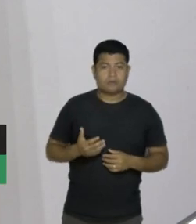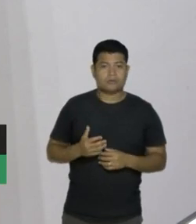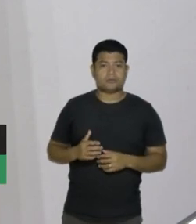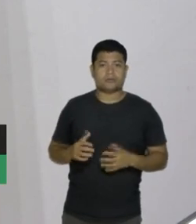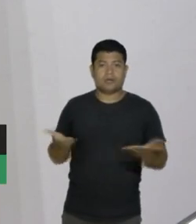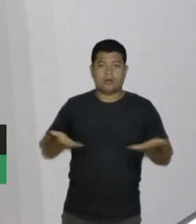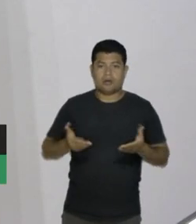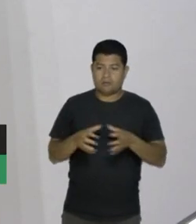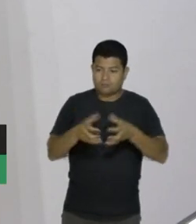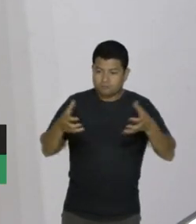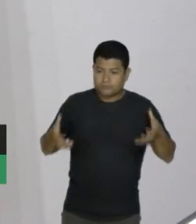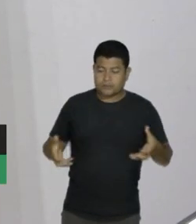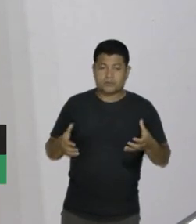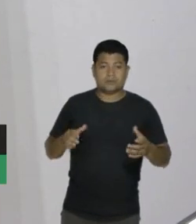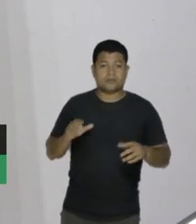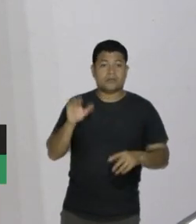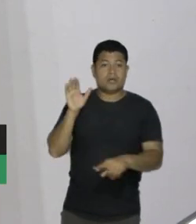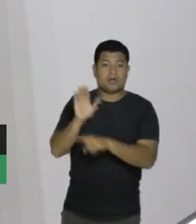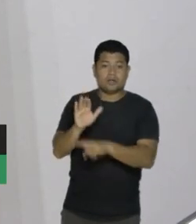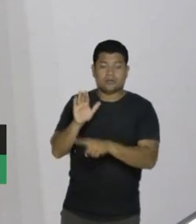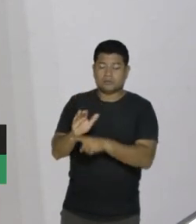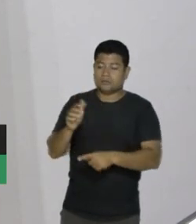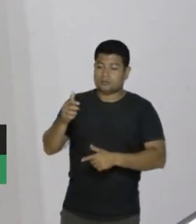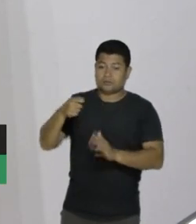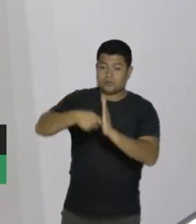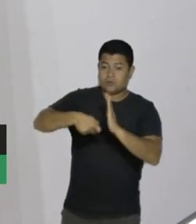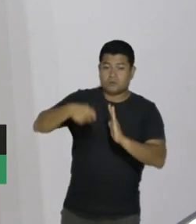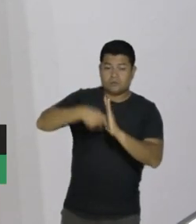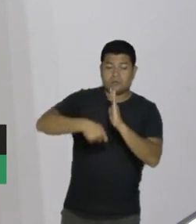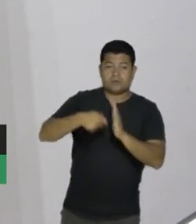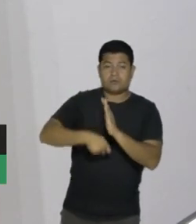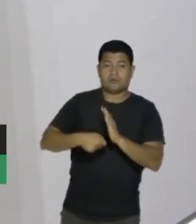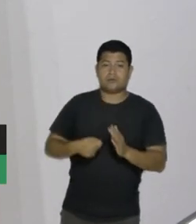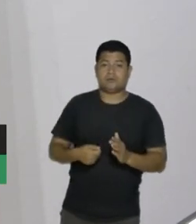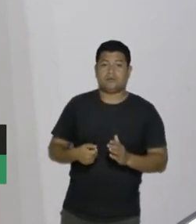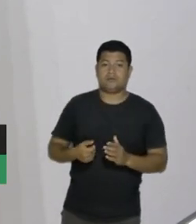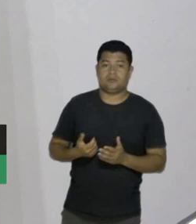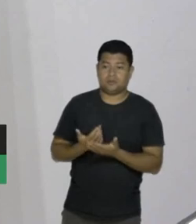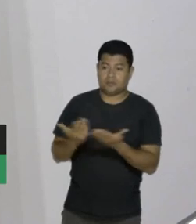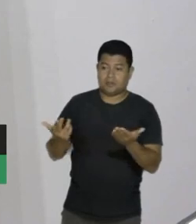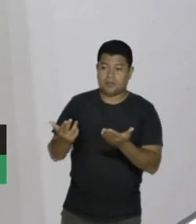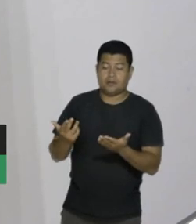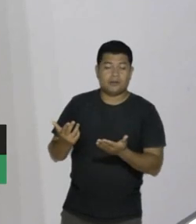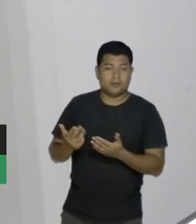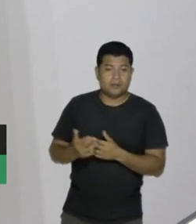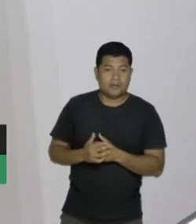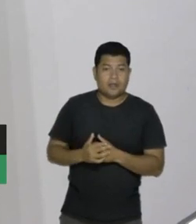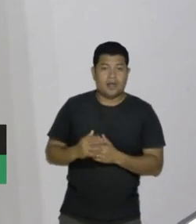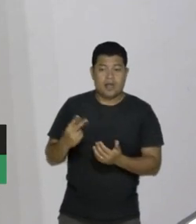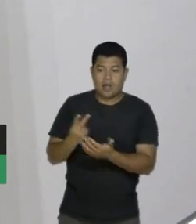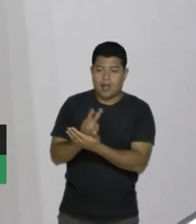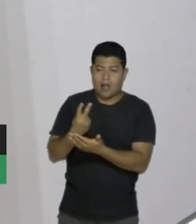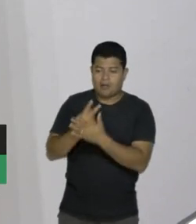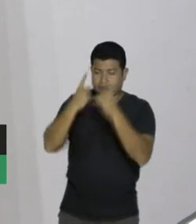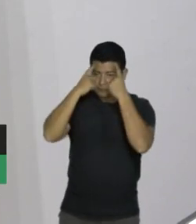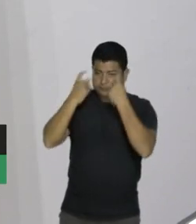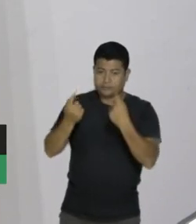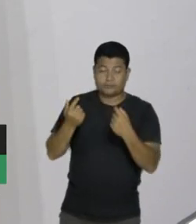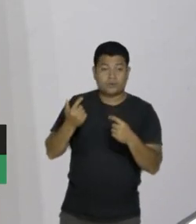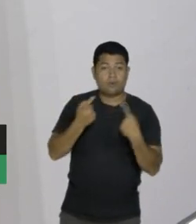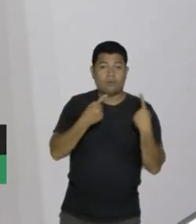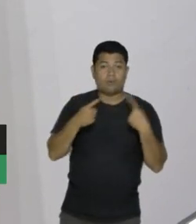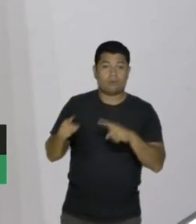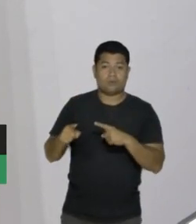o poder de fogo no que tange a proteção dos animais lá diria o décimo sexto presidente